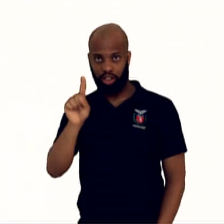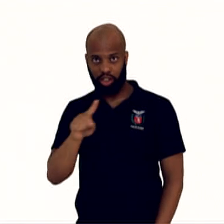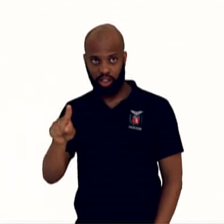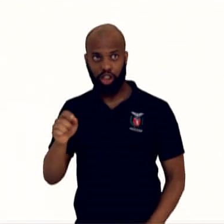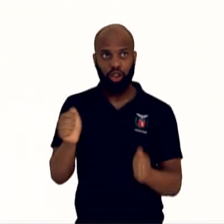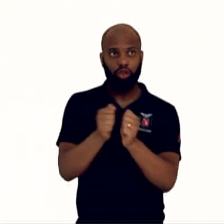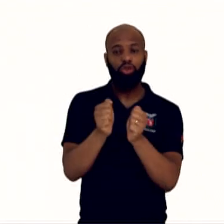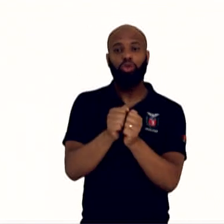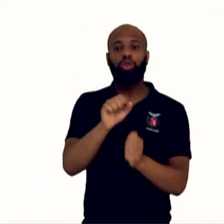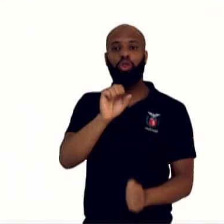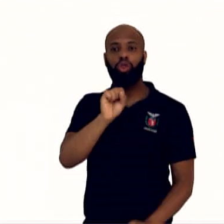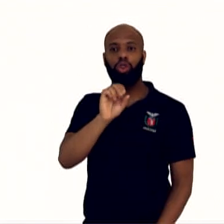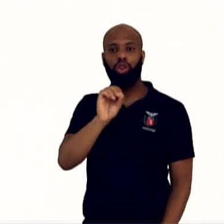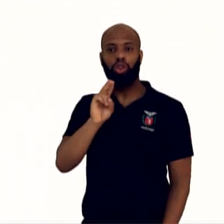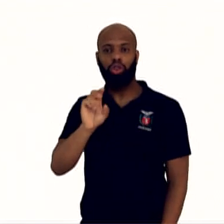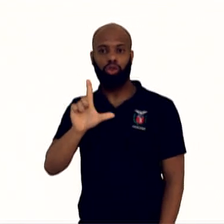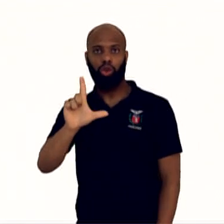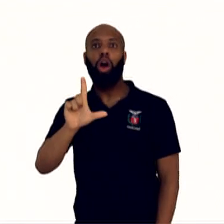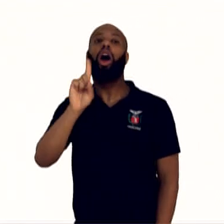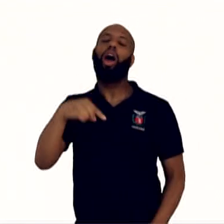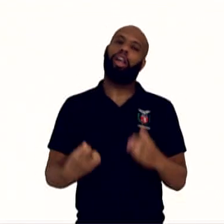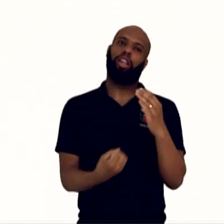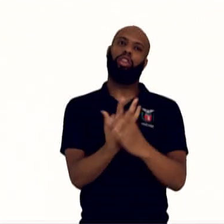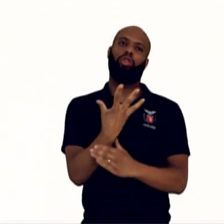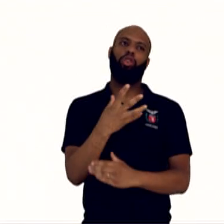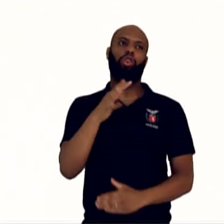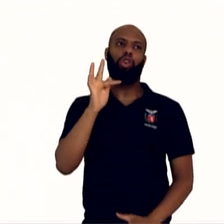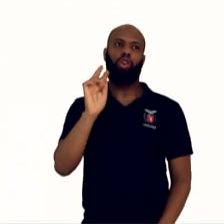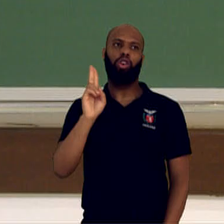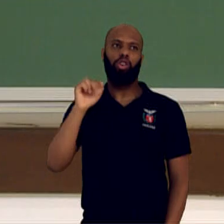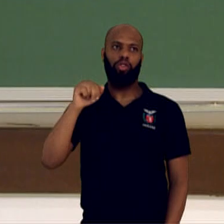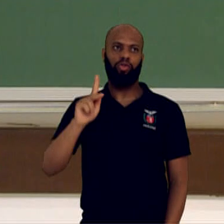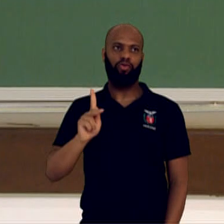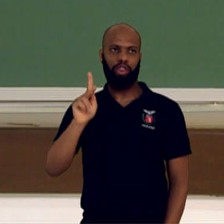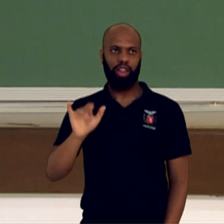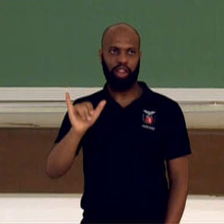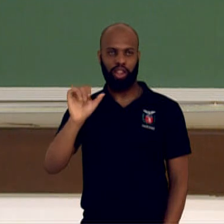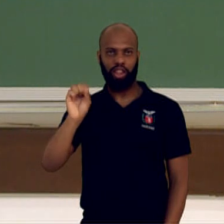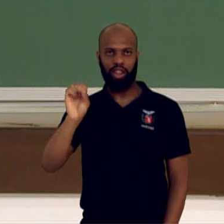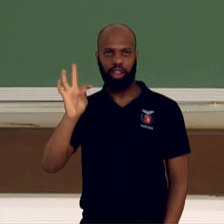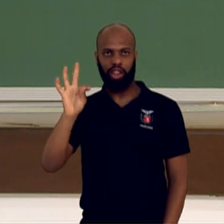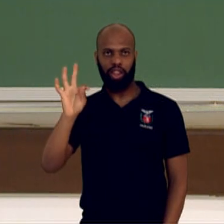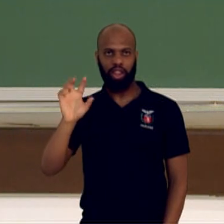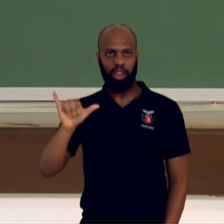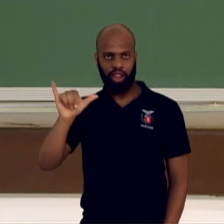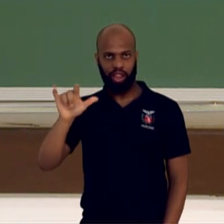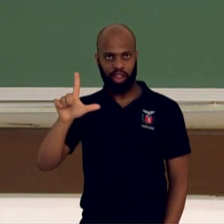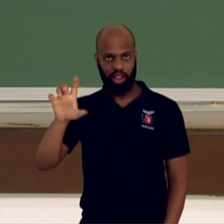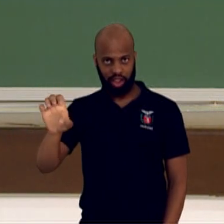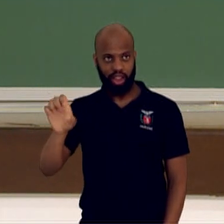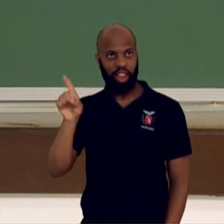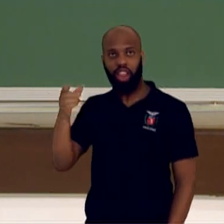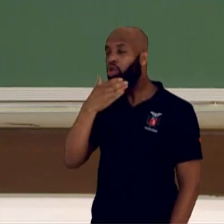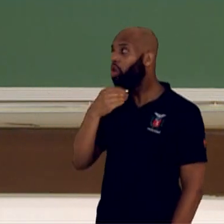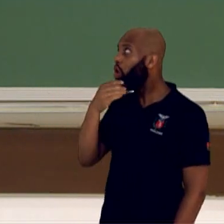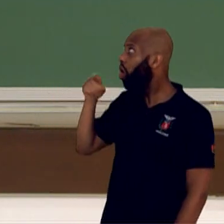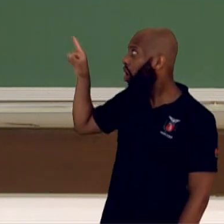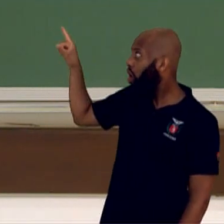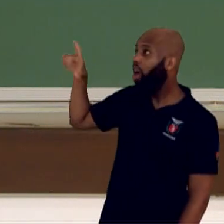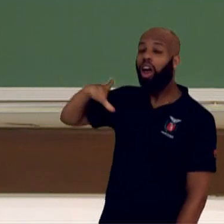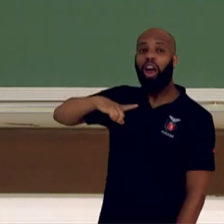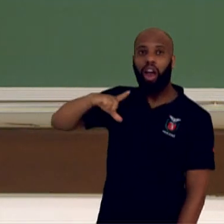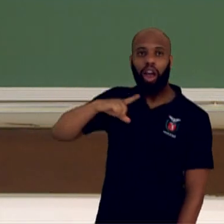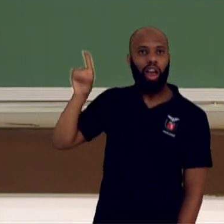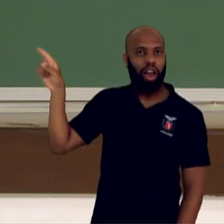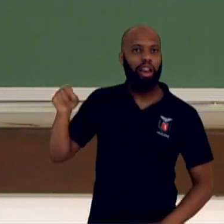que ele chamava de funk style. Então, este senhorzinho ali, que a gente viu no slide,